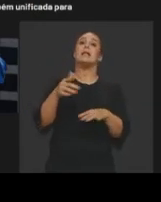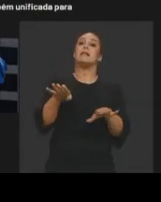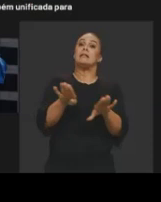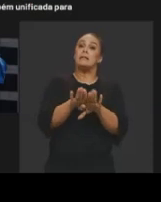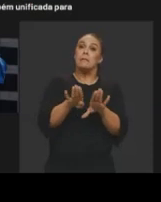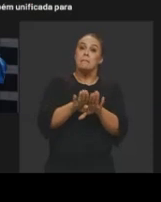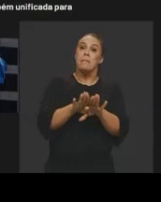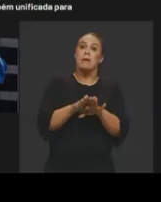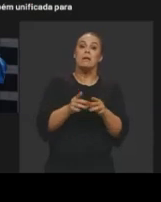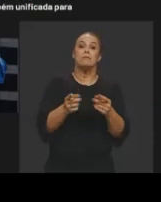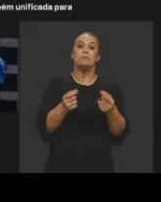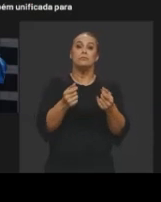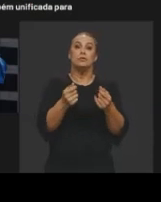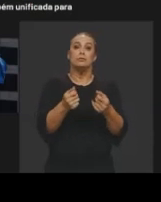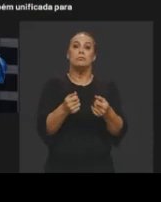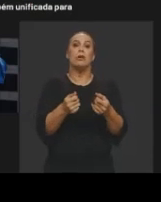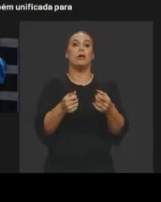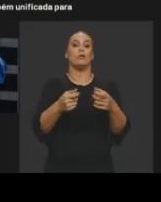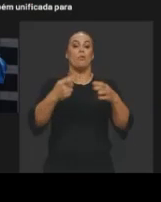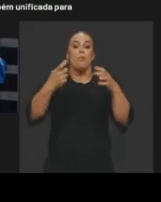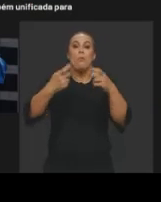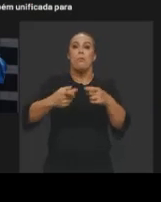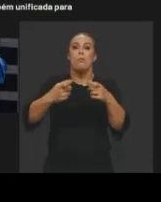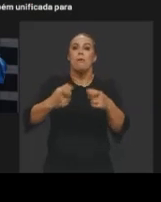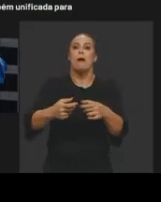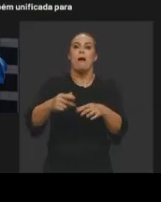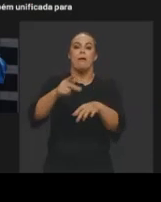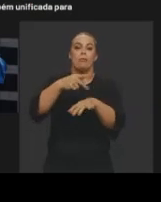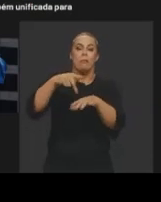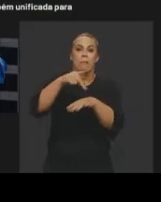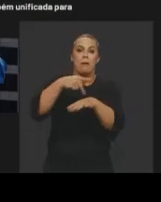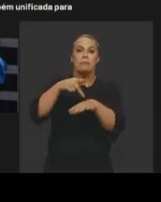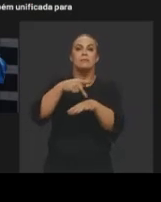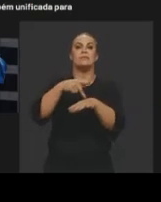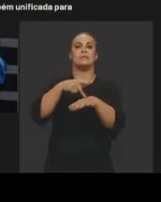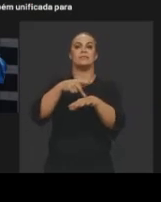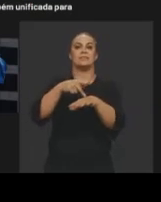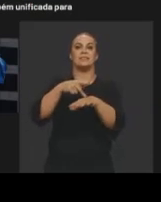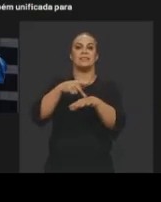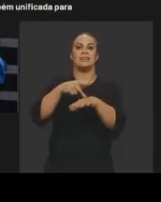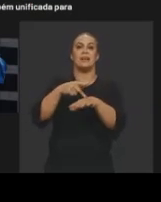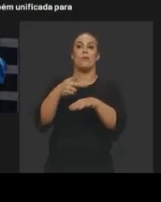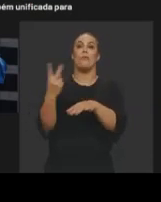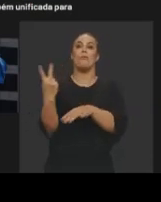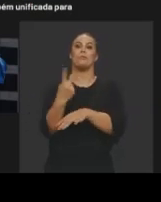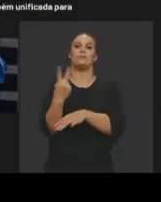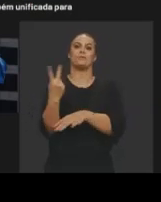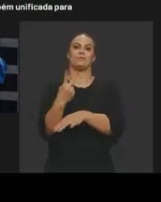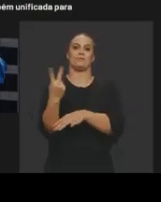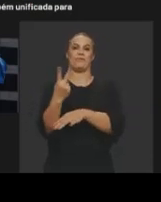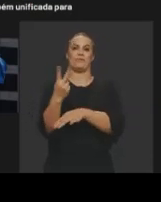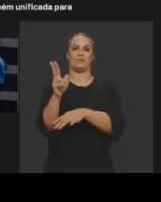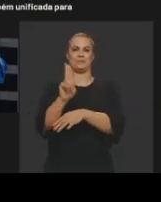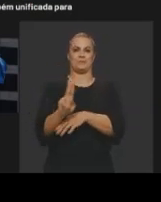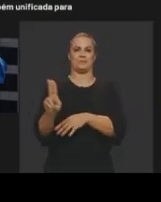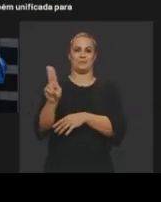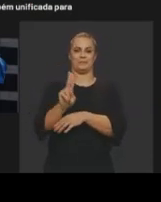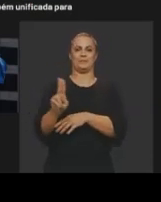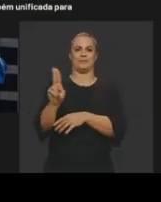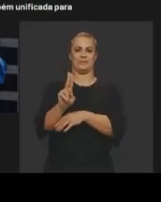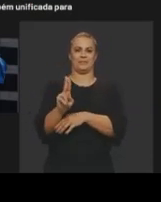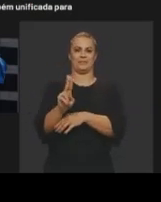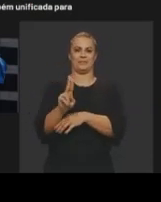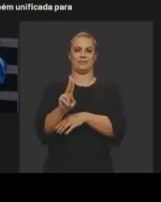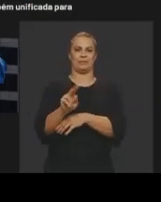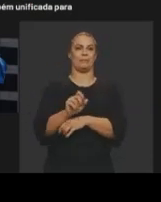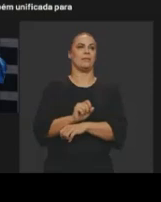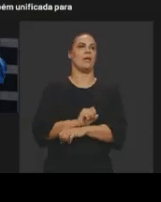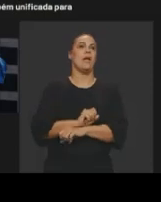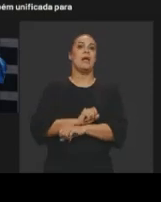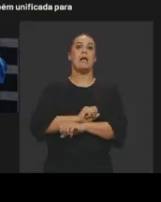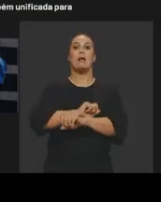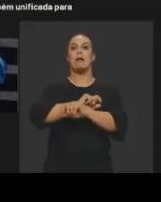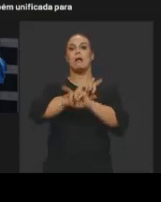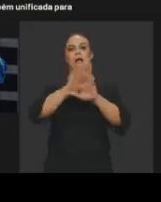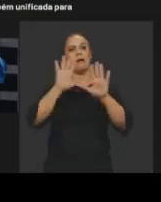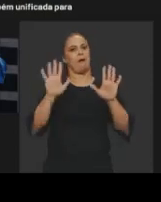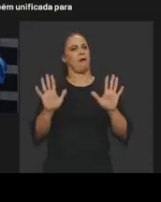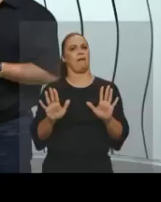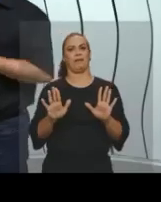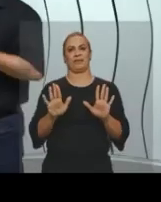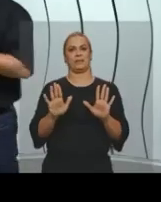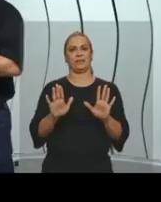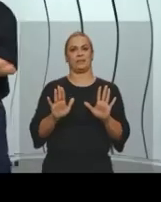Ambas, a moeda local e o euro circulam livremente. Claro que a galerinha vai ter mais interesse em